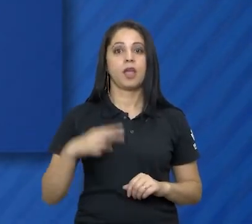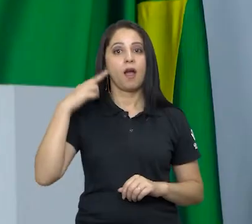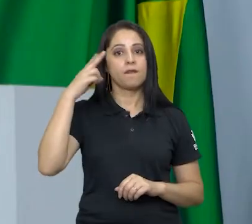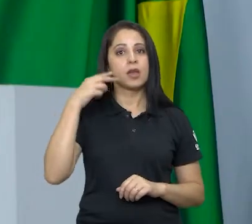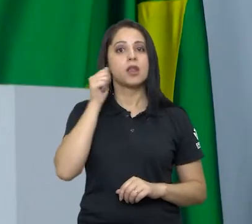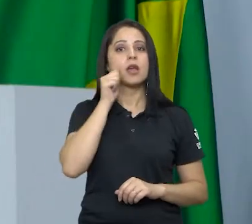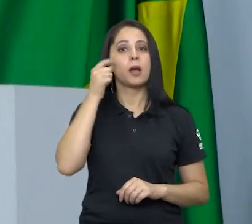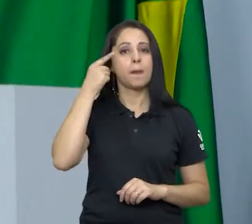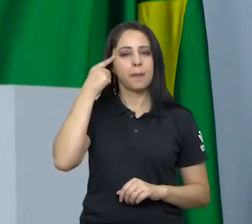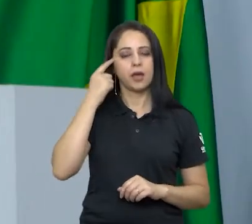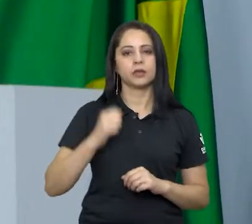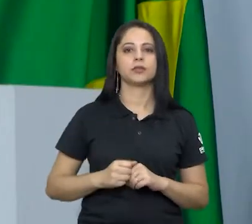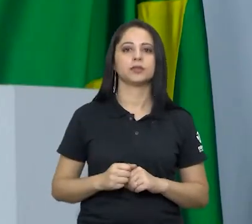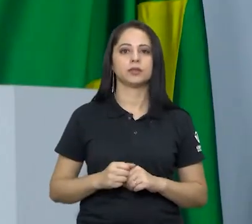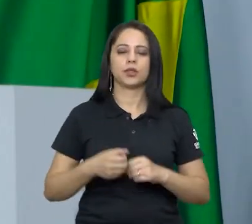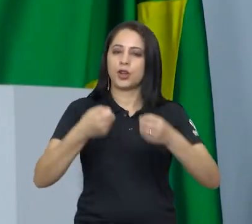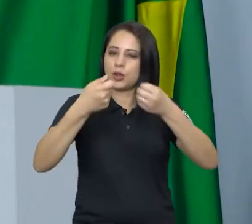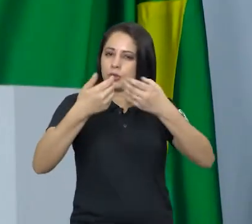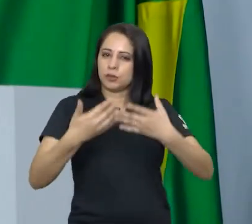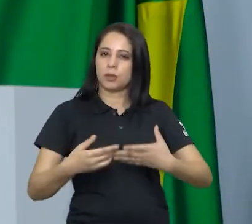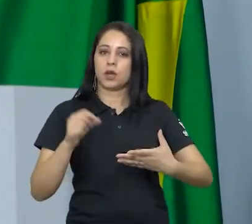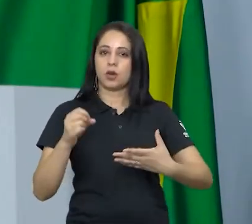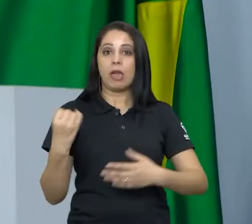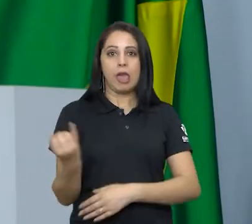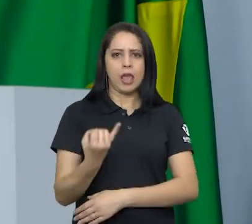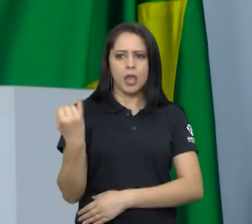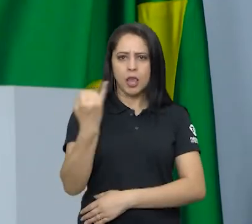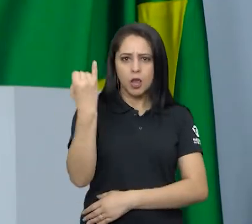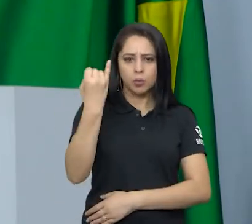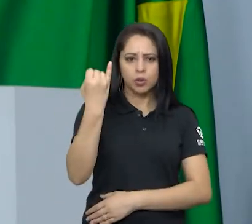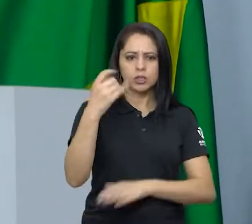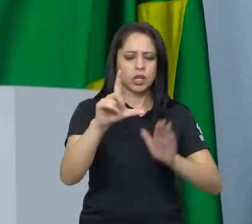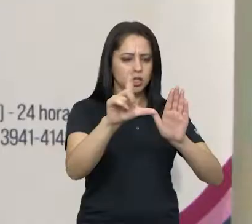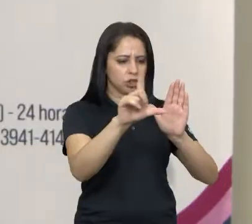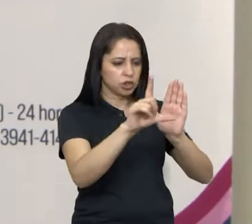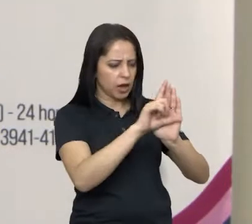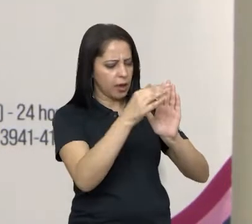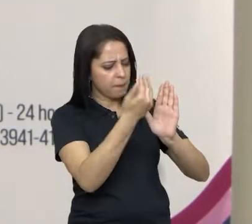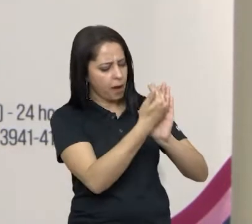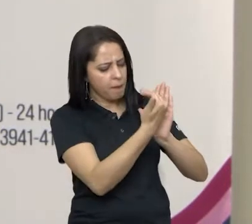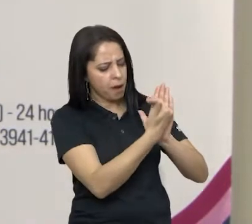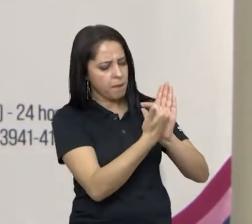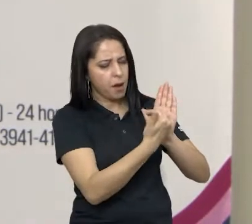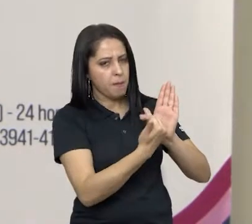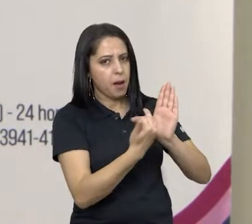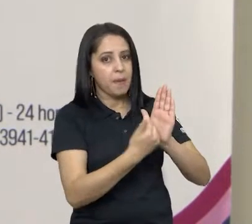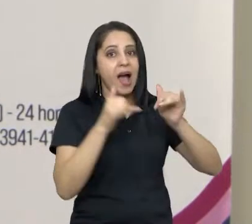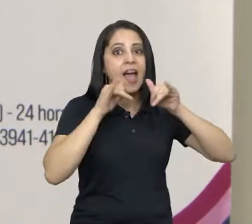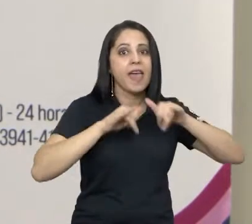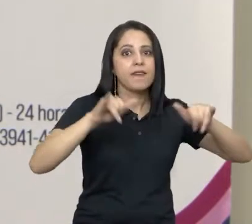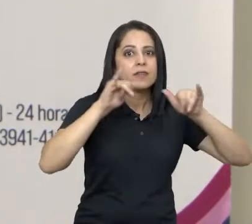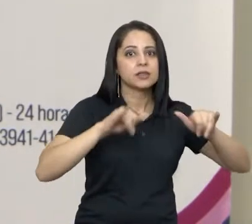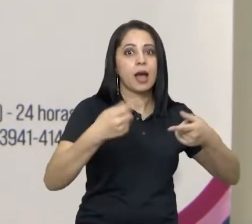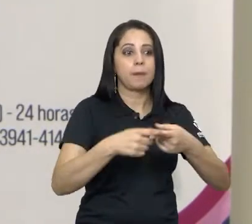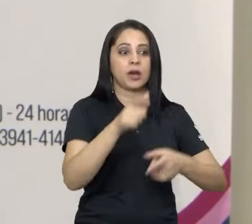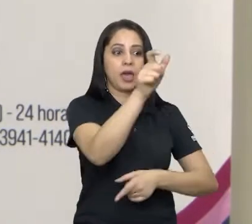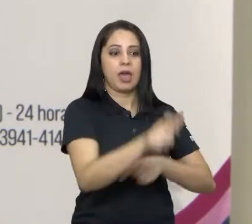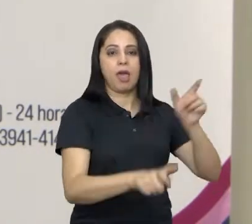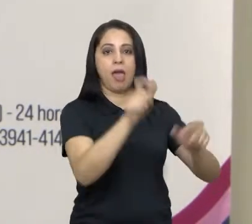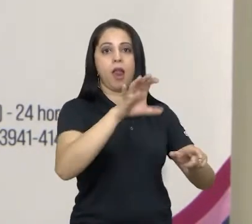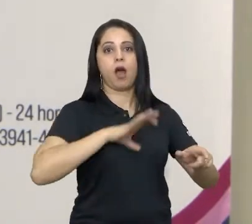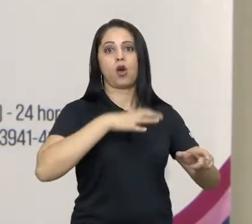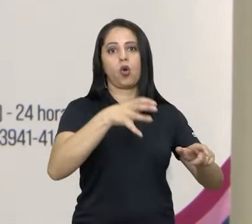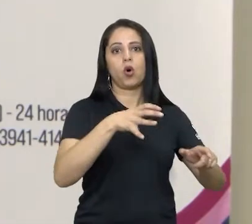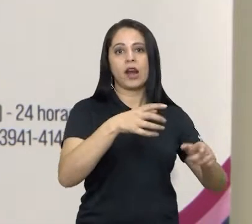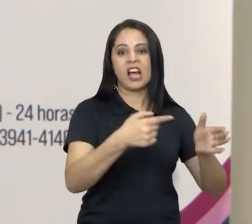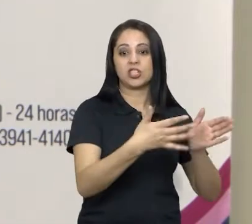psicológica. A vereadora Amélia Naomi reitera que é importante divulgar informações para incentivar as mulheres a denunciarem